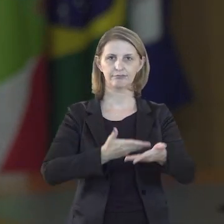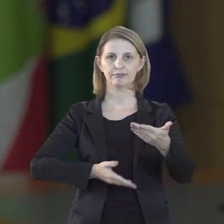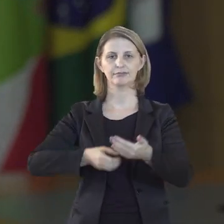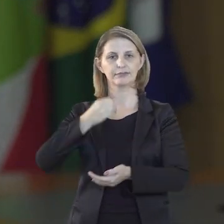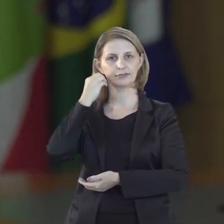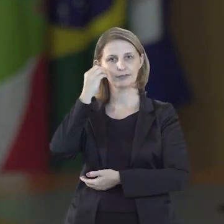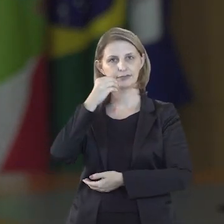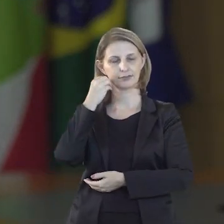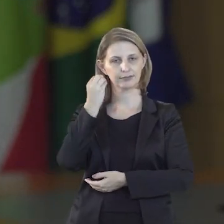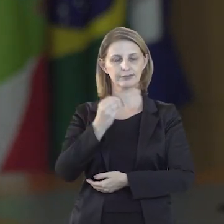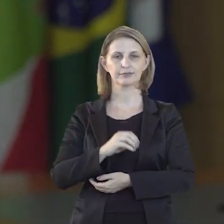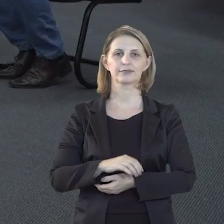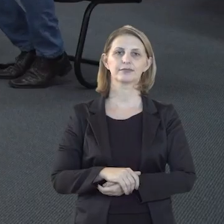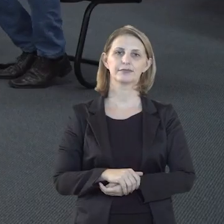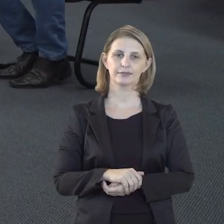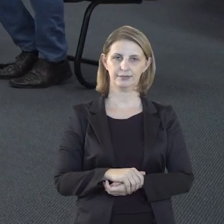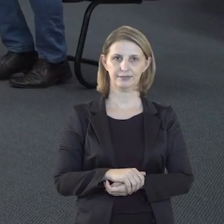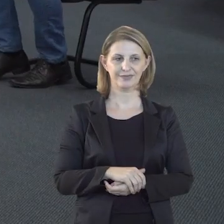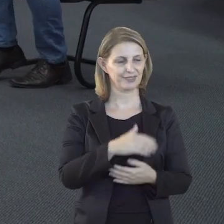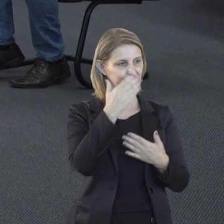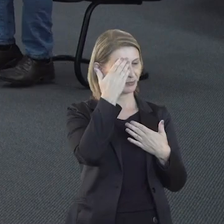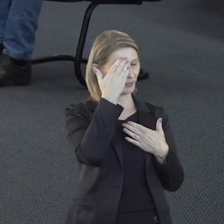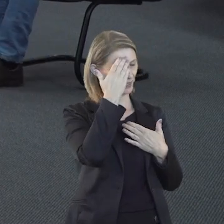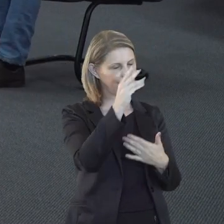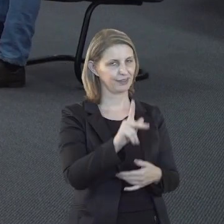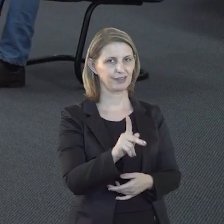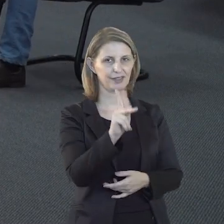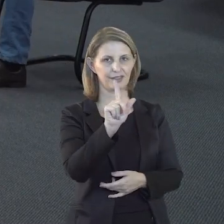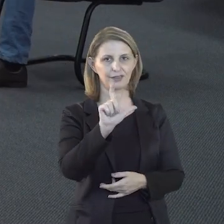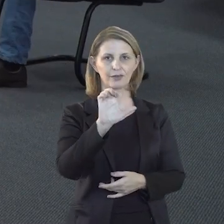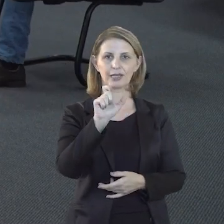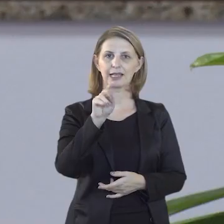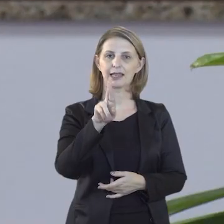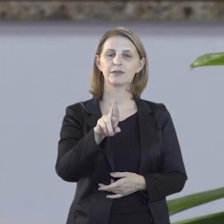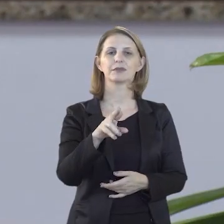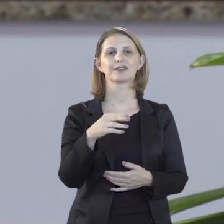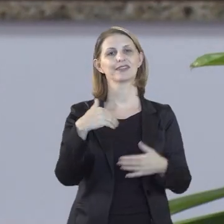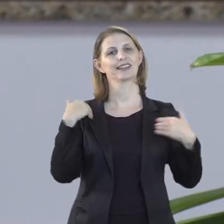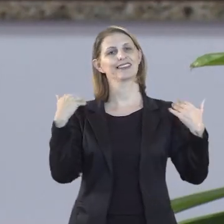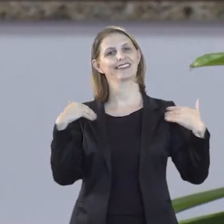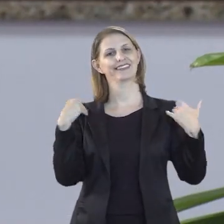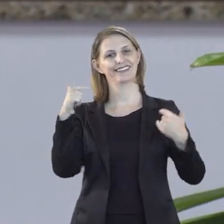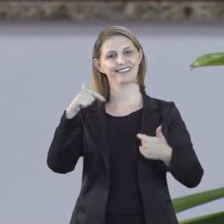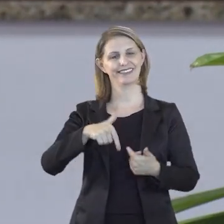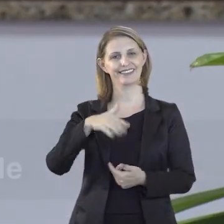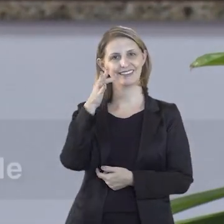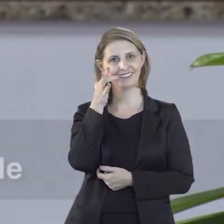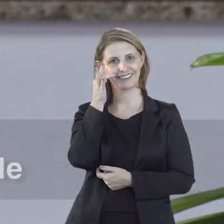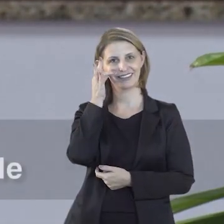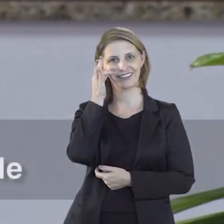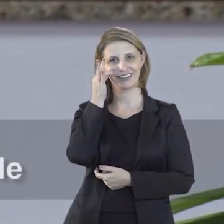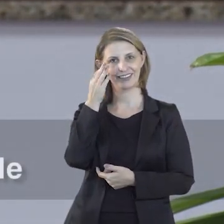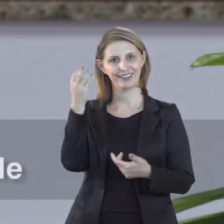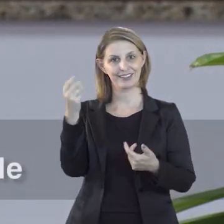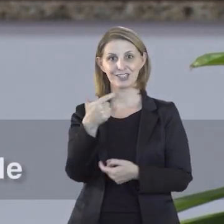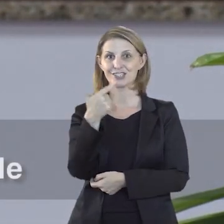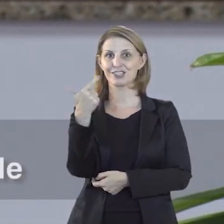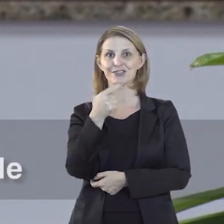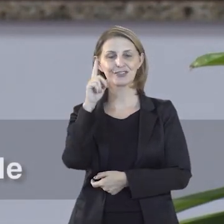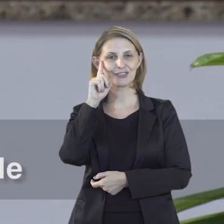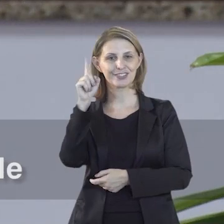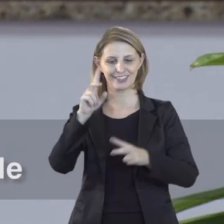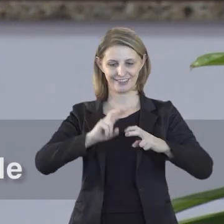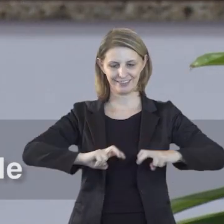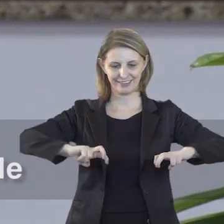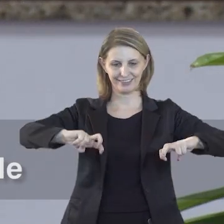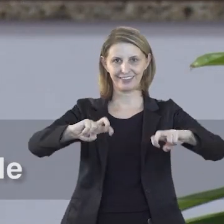de experiências. Flaviane. Obrigada, Kleber. Então é com muita alegria que nós estamos aqui hoje no nosso